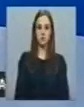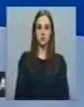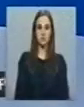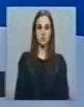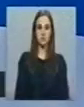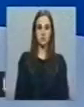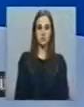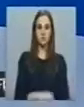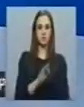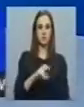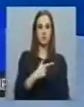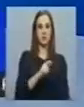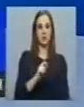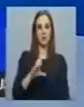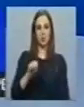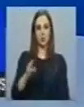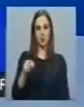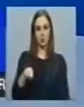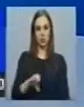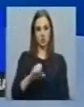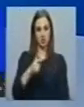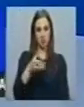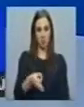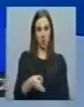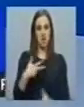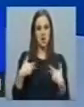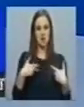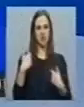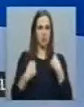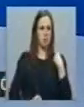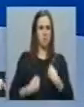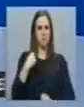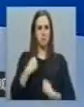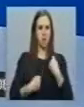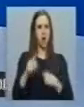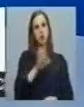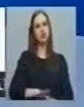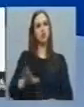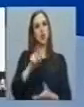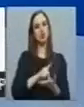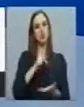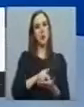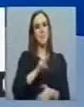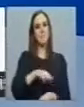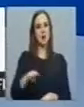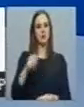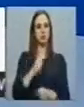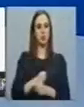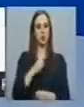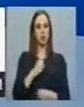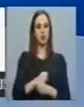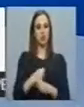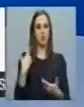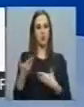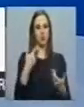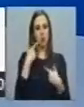A Frente Comum afeta a CGTP. Vai sair à rua esta sexta-feira numa manifestação nacional em que espera milhares de trabalhadores. Os funcionários